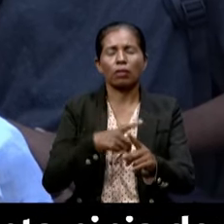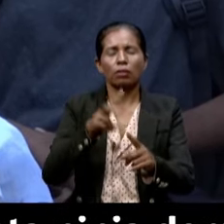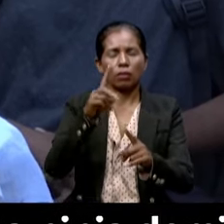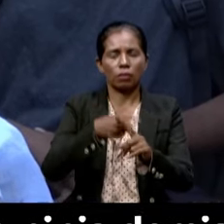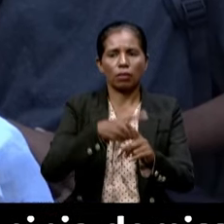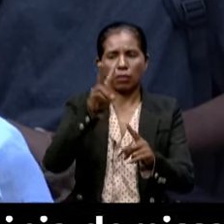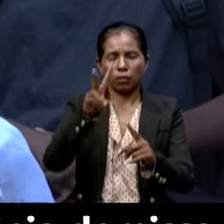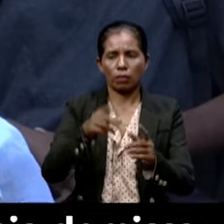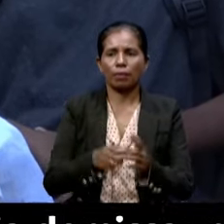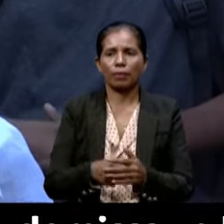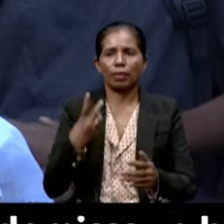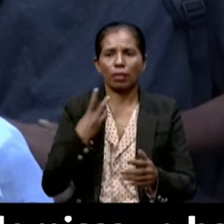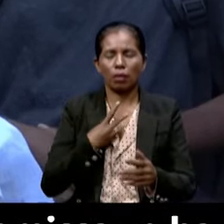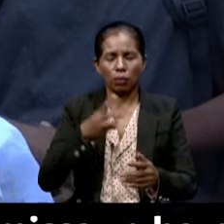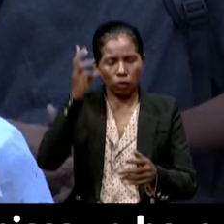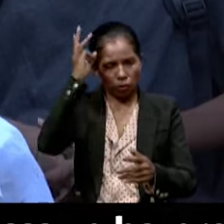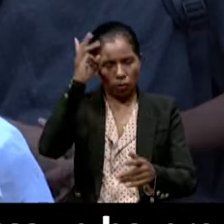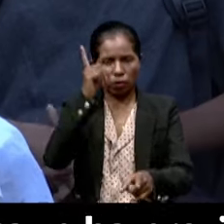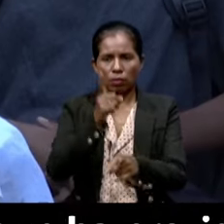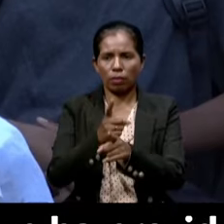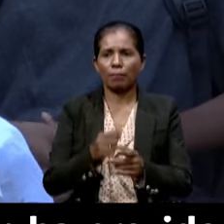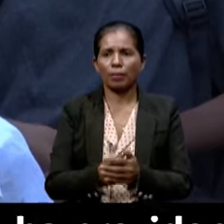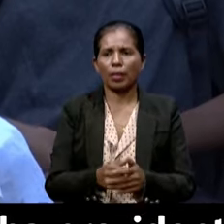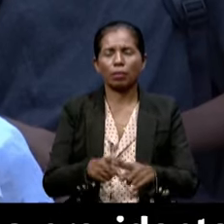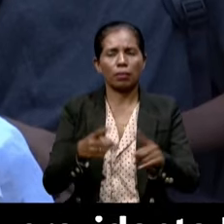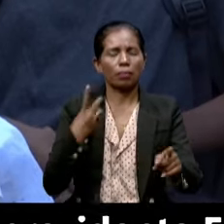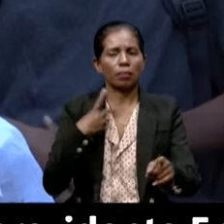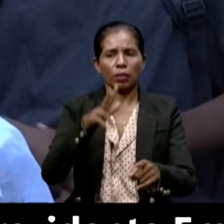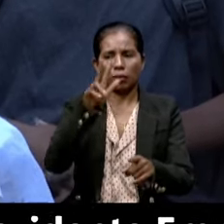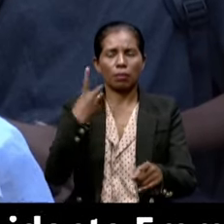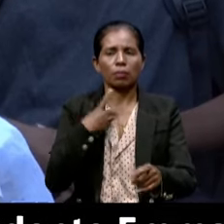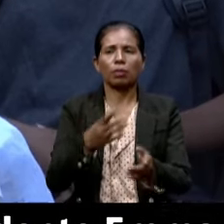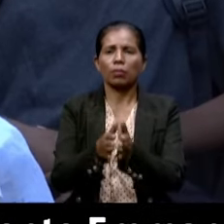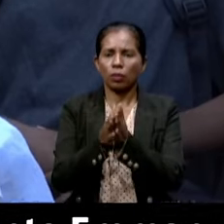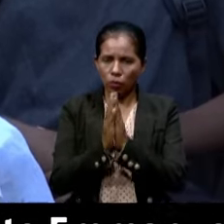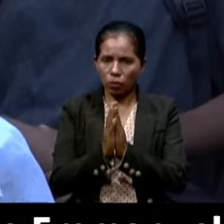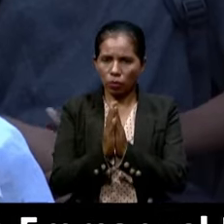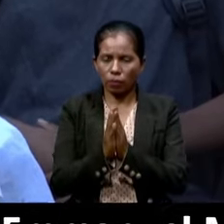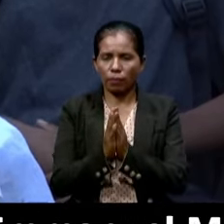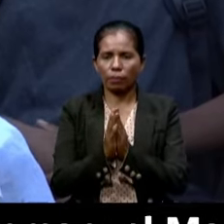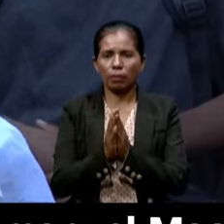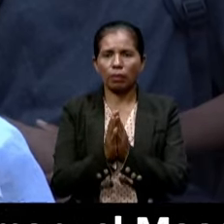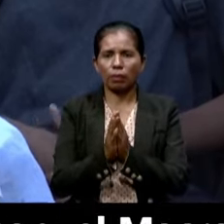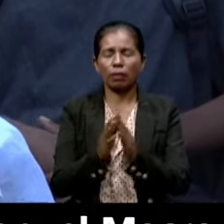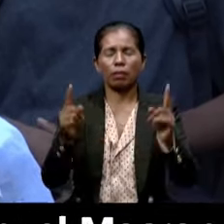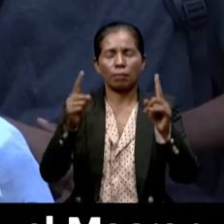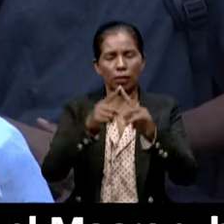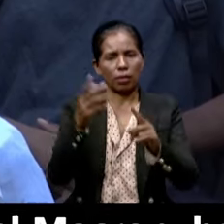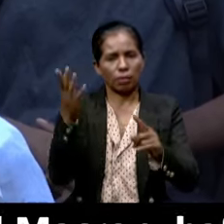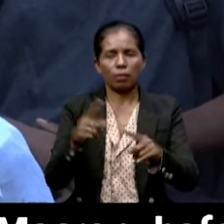iha. Oh ida nema kami confusau. Maybe ami dala tolu ne ami husu ami hato hoto ami preocupasau ne hoto ba iha neba